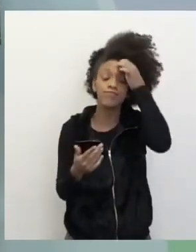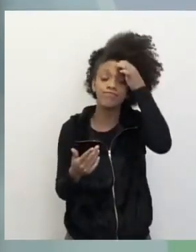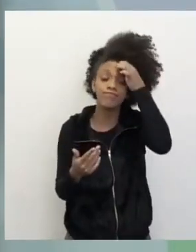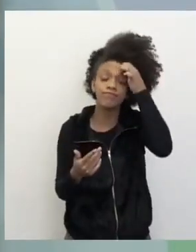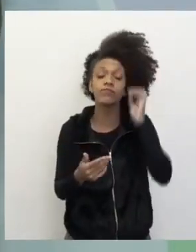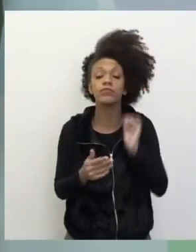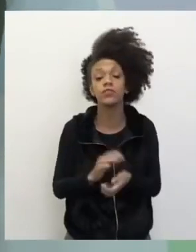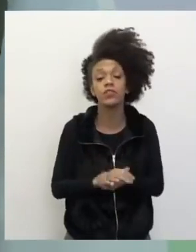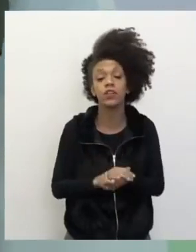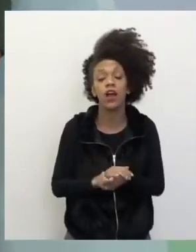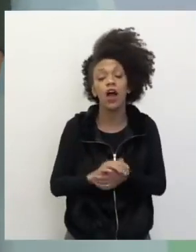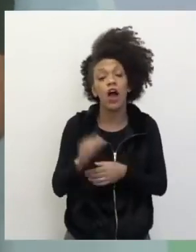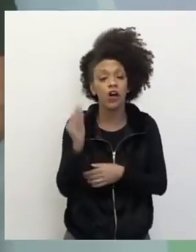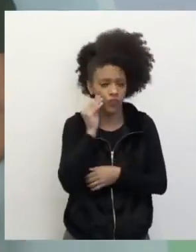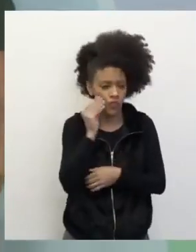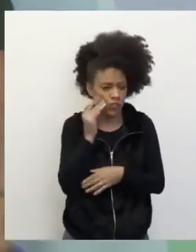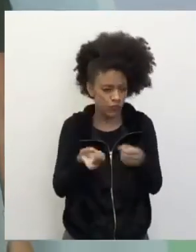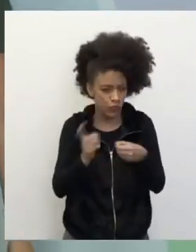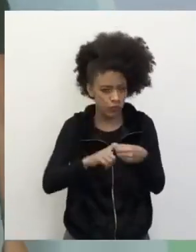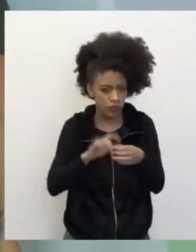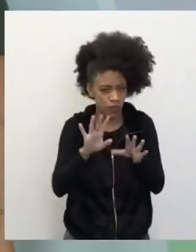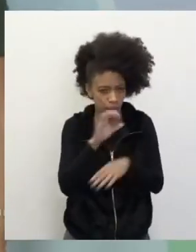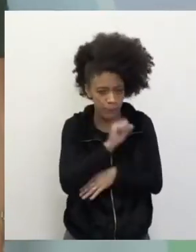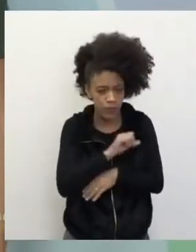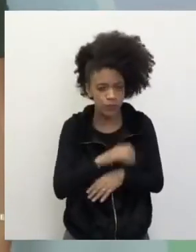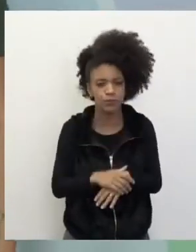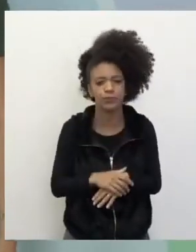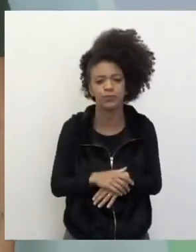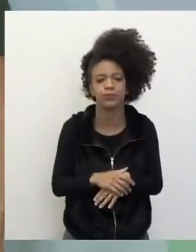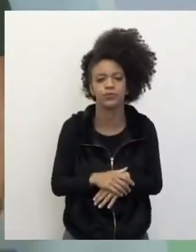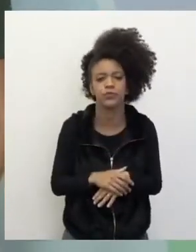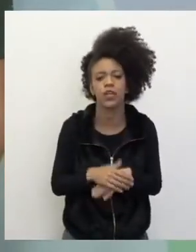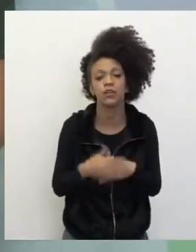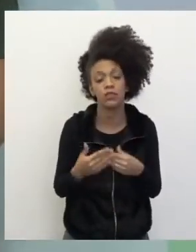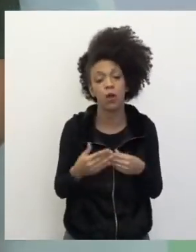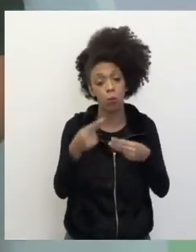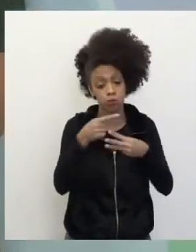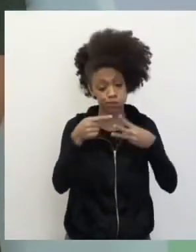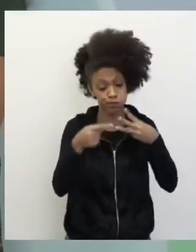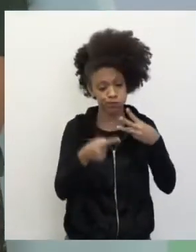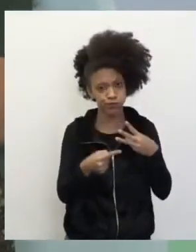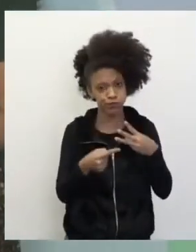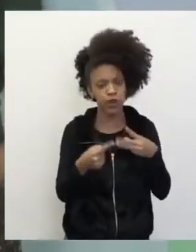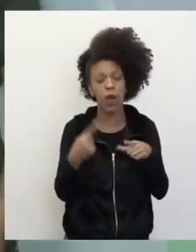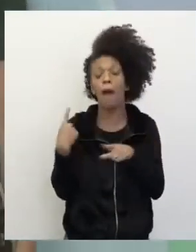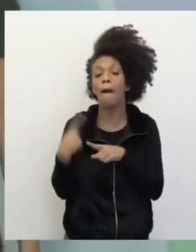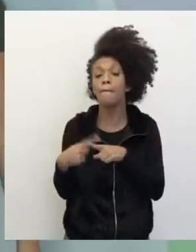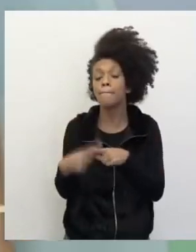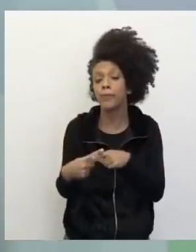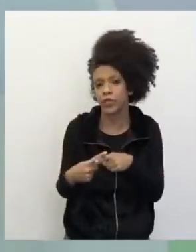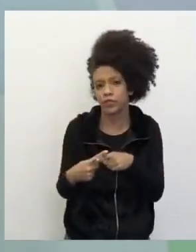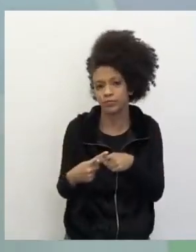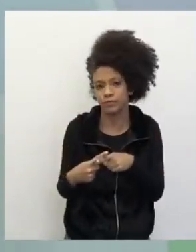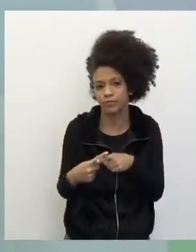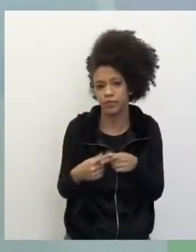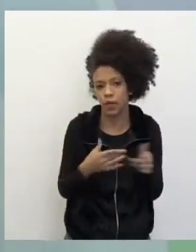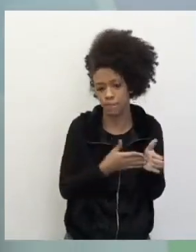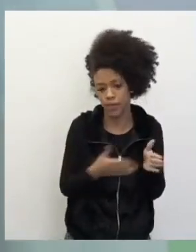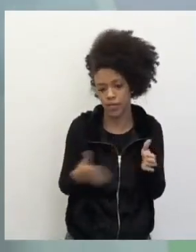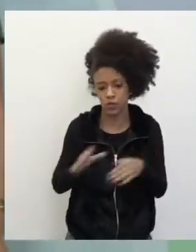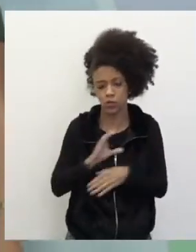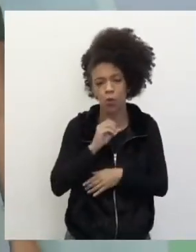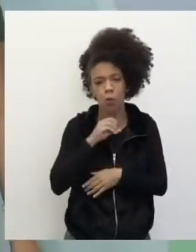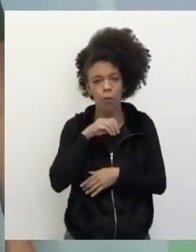vou tentar voltar aqui rapidinho. A gente tem aqui, então, períodos compostos. Por quê? Porque eu tenho dois